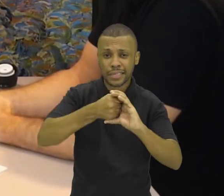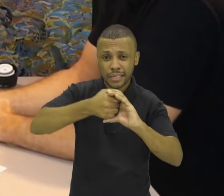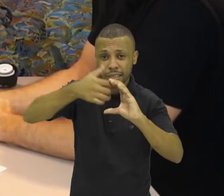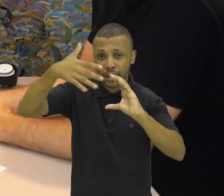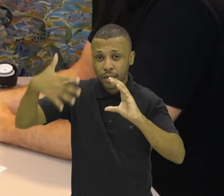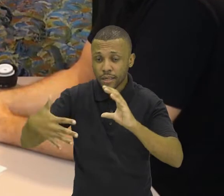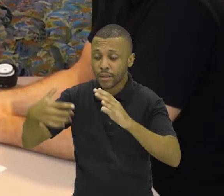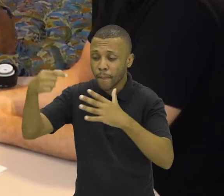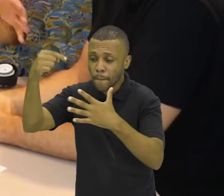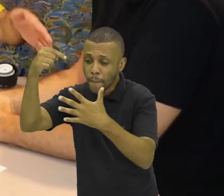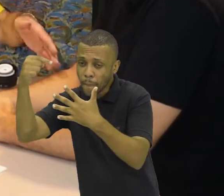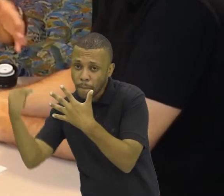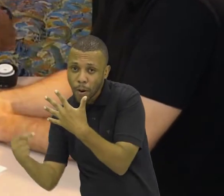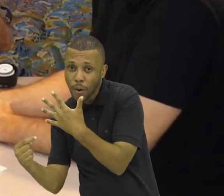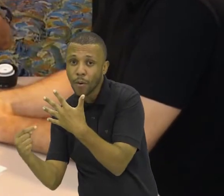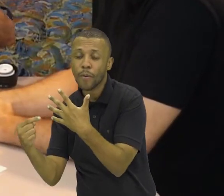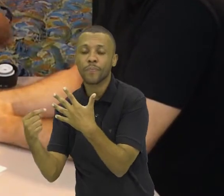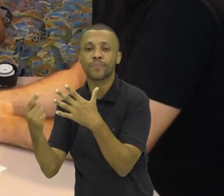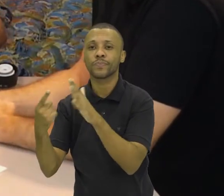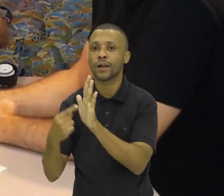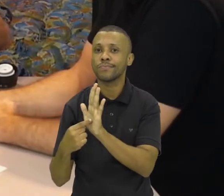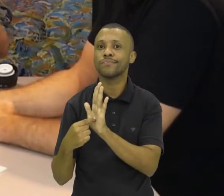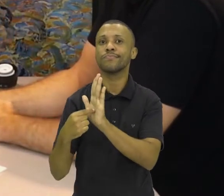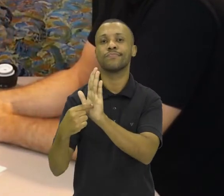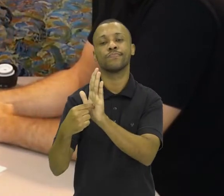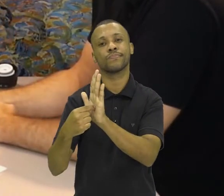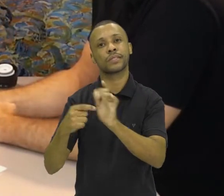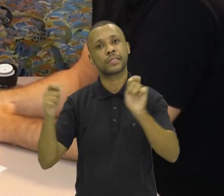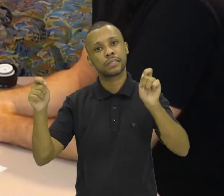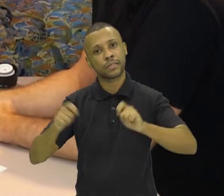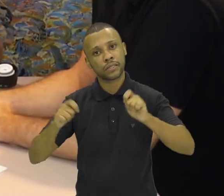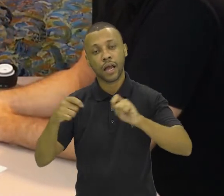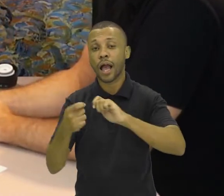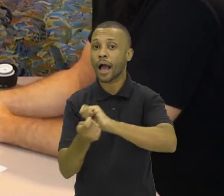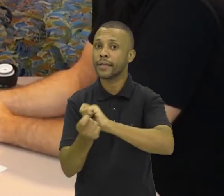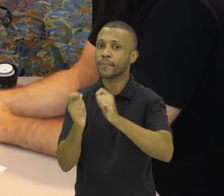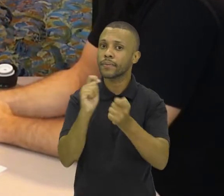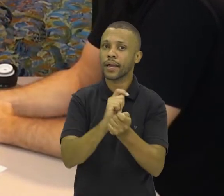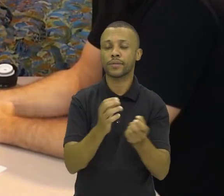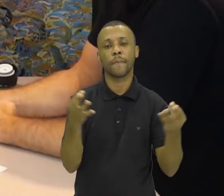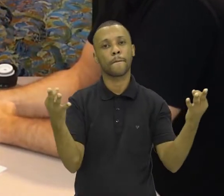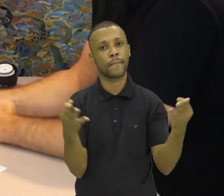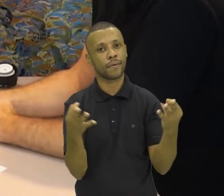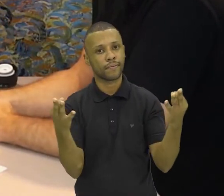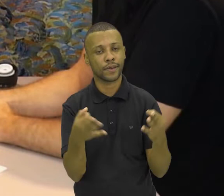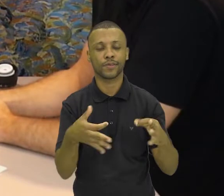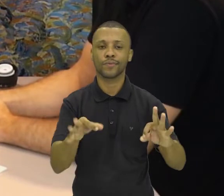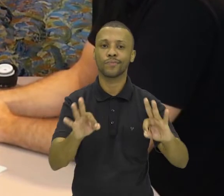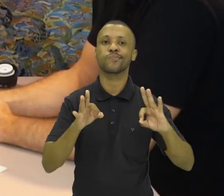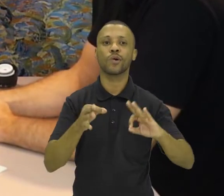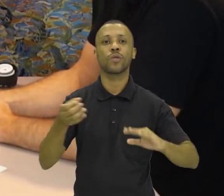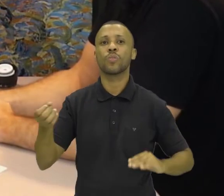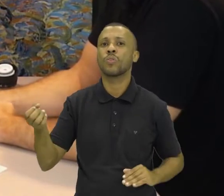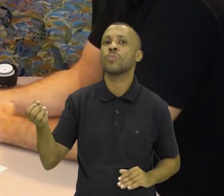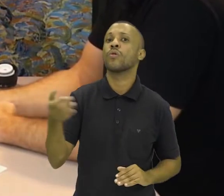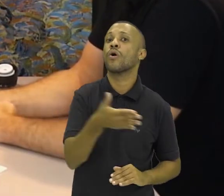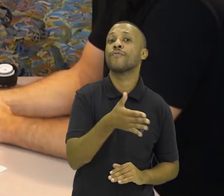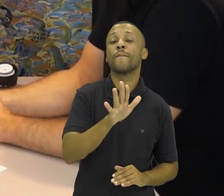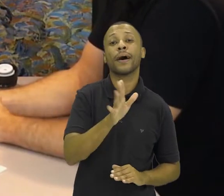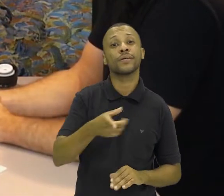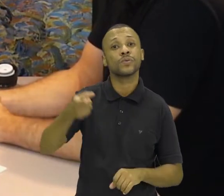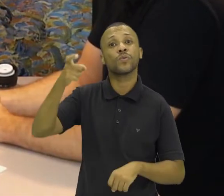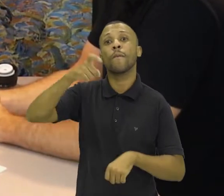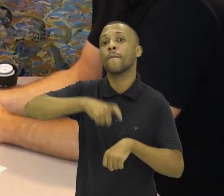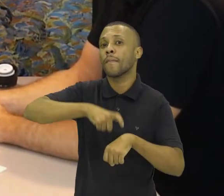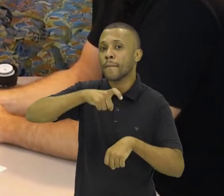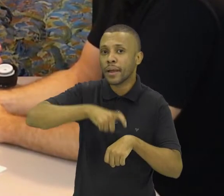exemplo, tá? Você tem lugar para botar para a cadeira de rodas ficar com conforto, ou seja, é um equipamento moderno. Mas mesmo